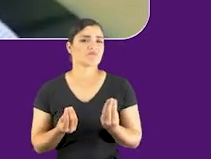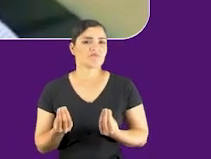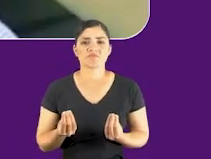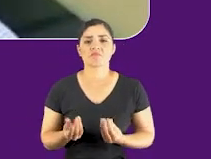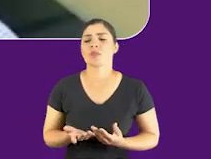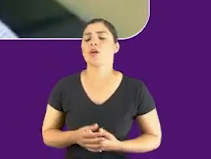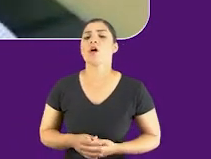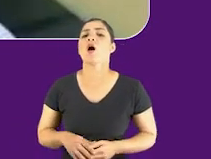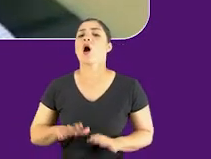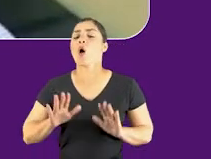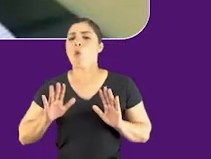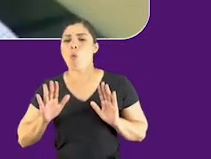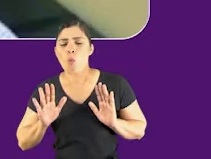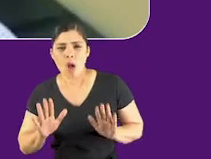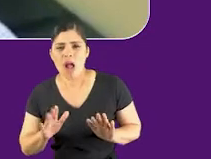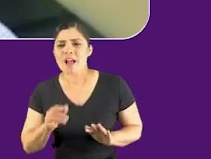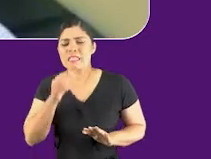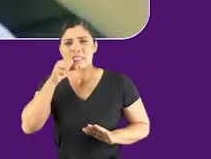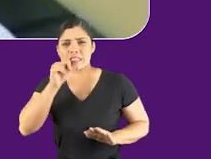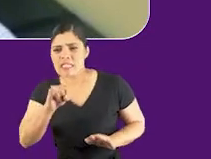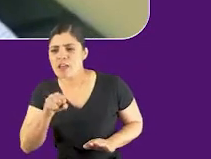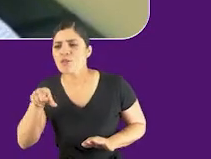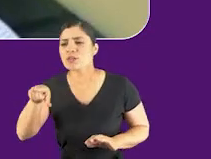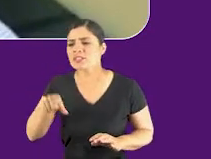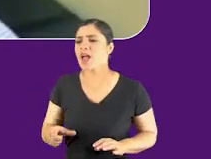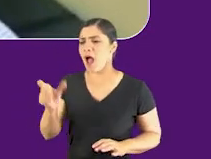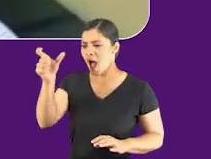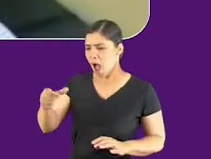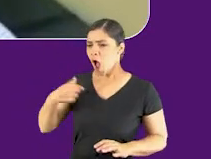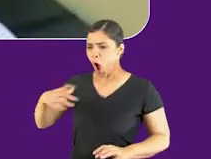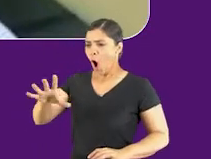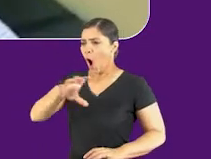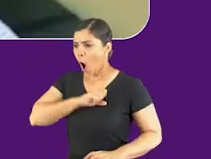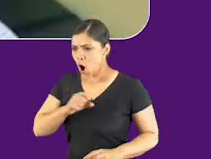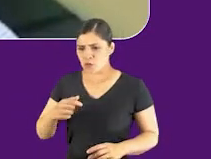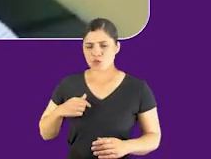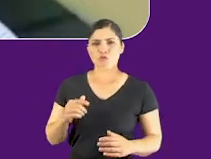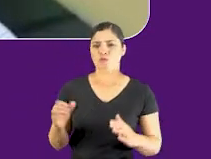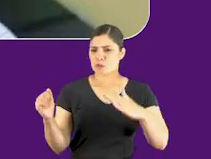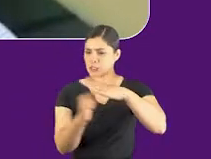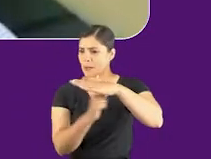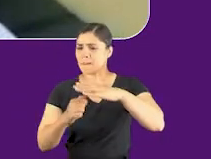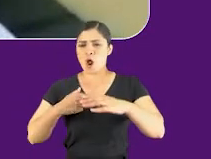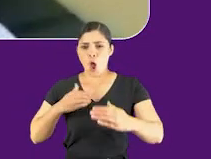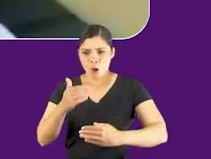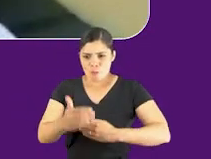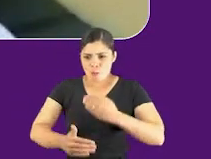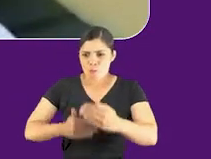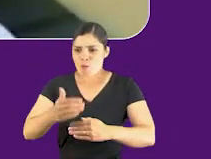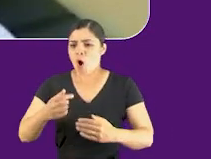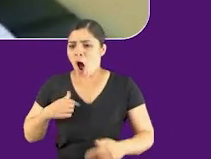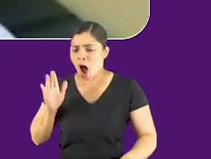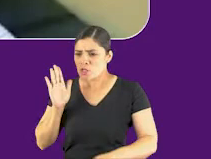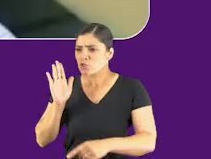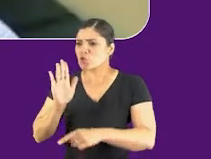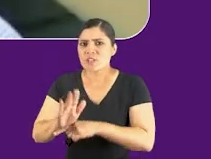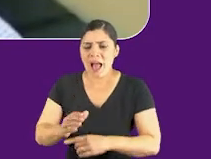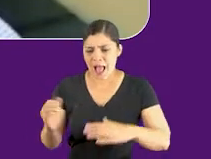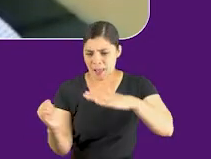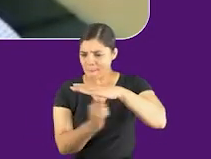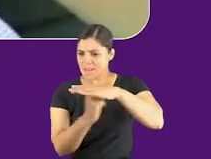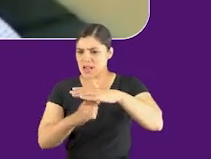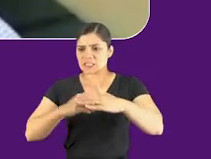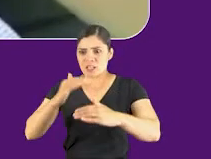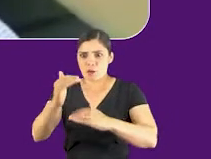fazer as coisas para contribuir para aprender para crescer essa atitude é o que faz a diferença